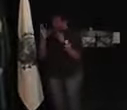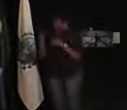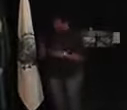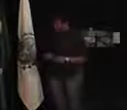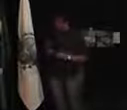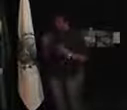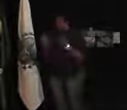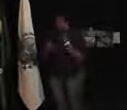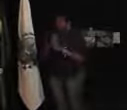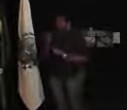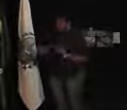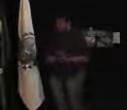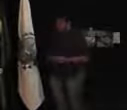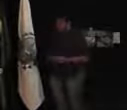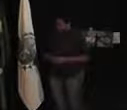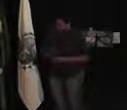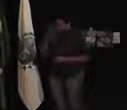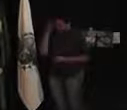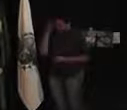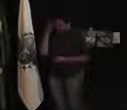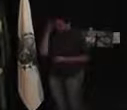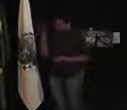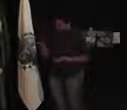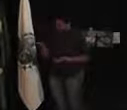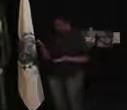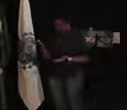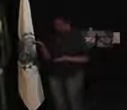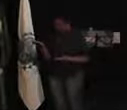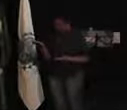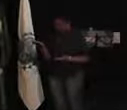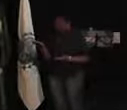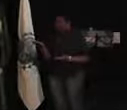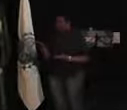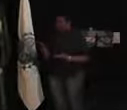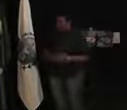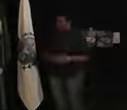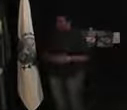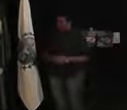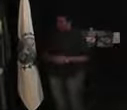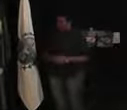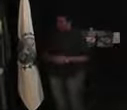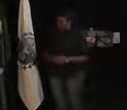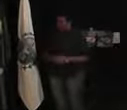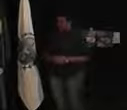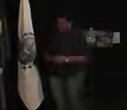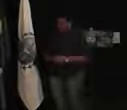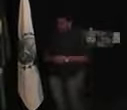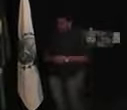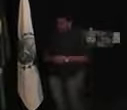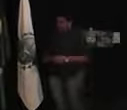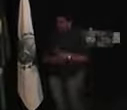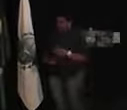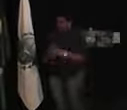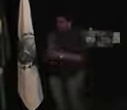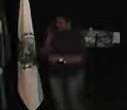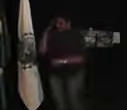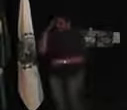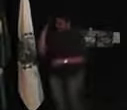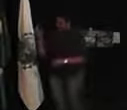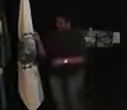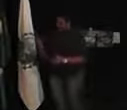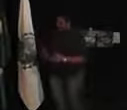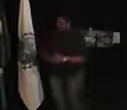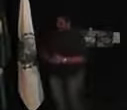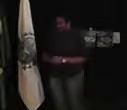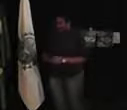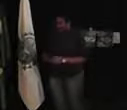assim, uma pessoa, uma personalidade de uma mente também muito inquieta, né? Muito criativa, um